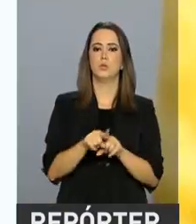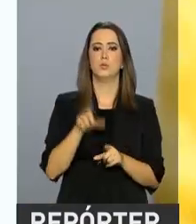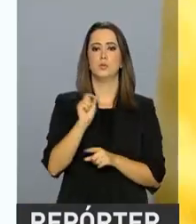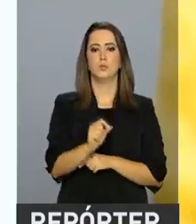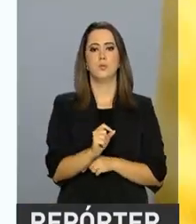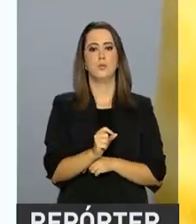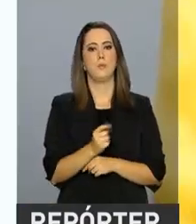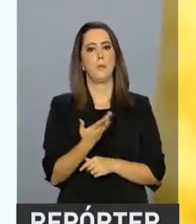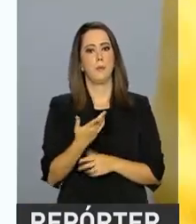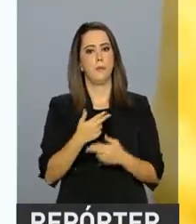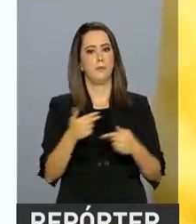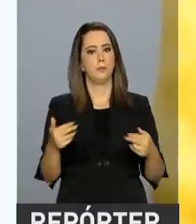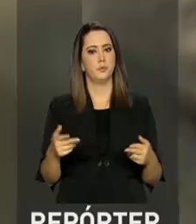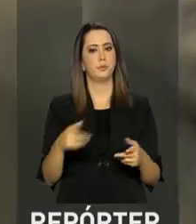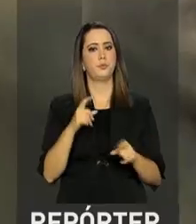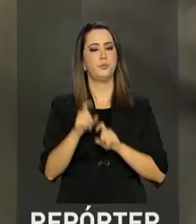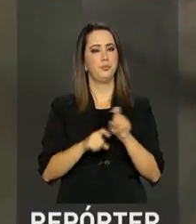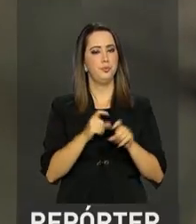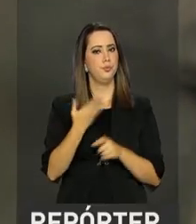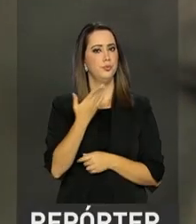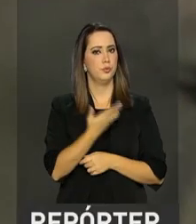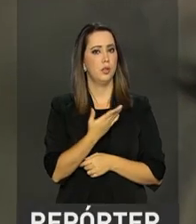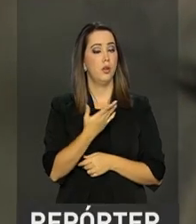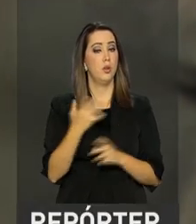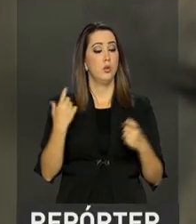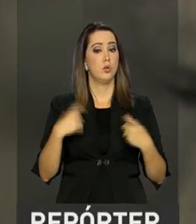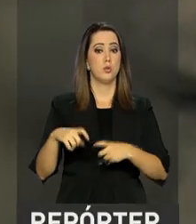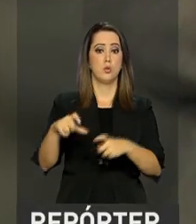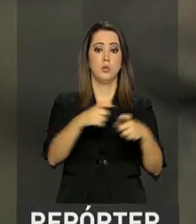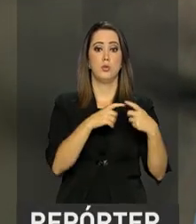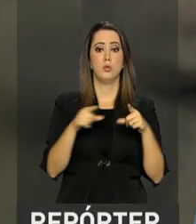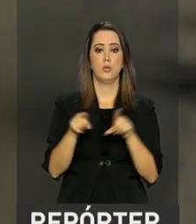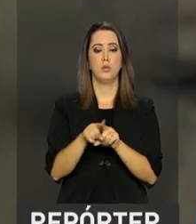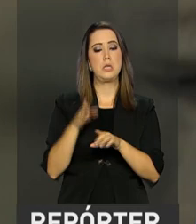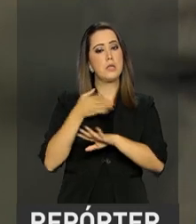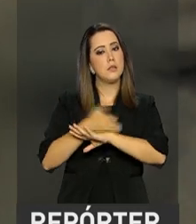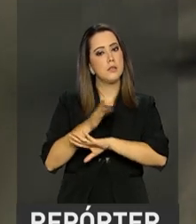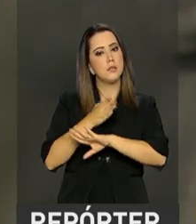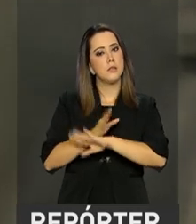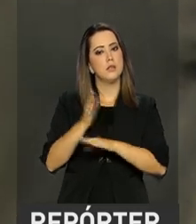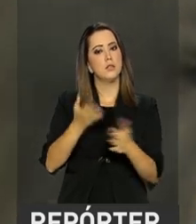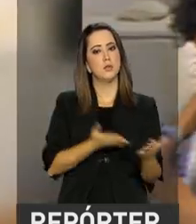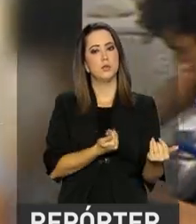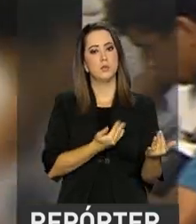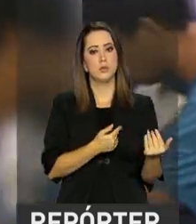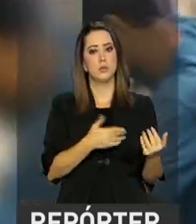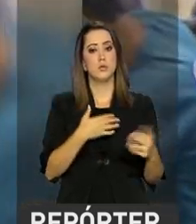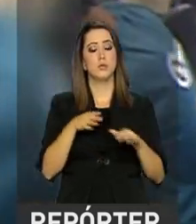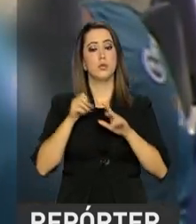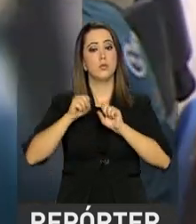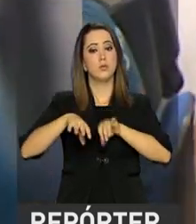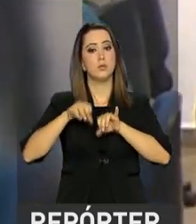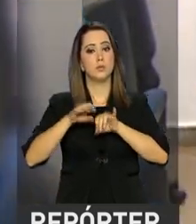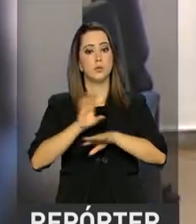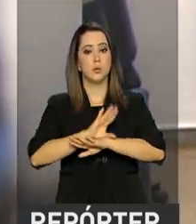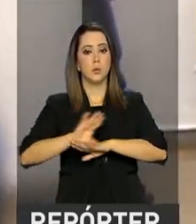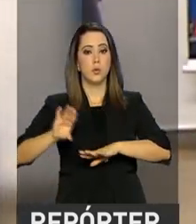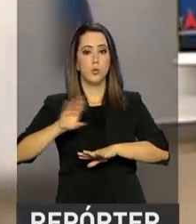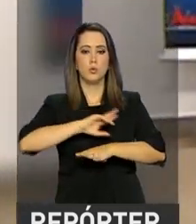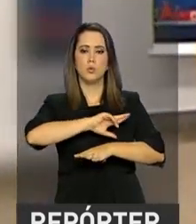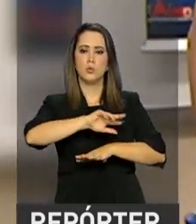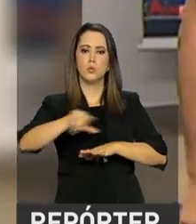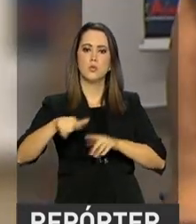indústria paralela de material eletrônico o centro de recondicionamento capacita os jovens por meio de oficinas cursos e atividades